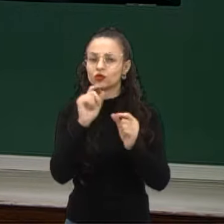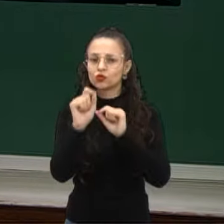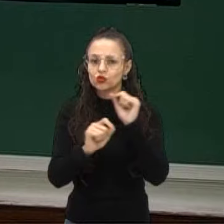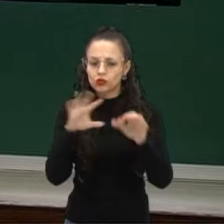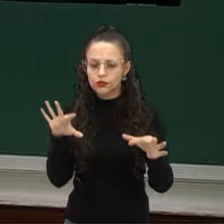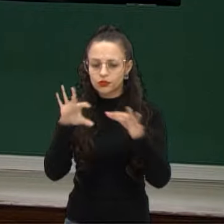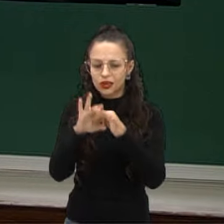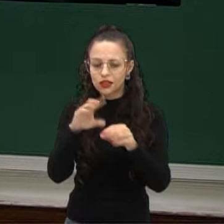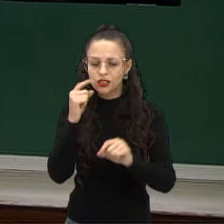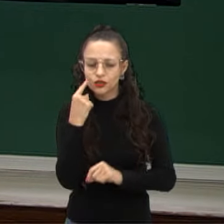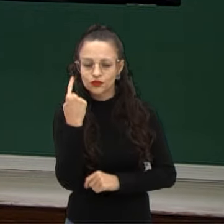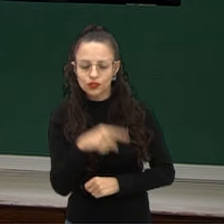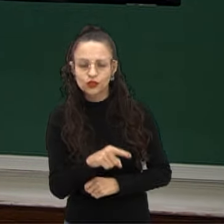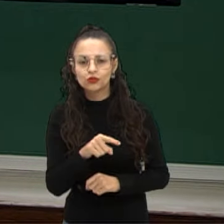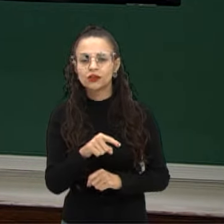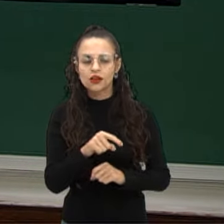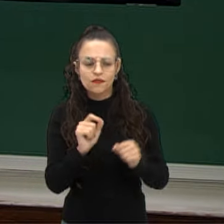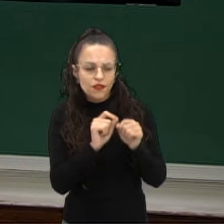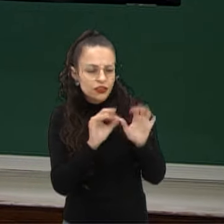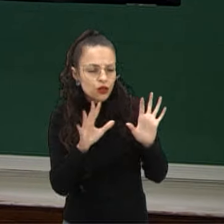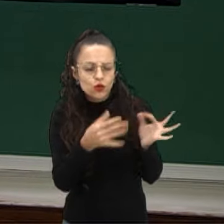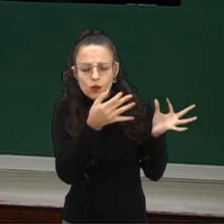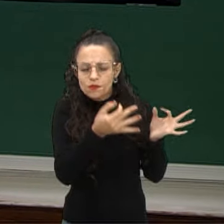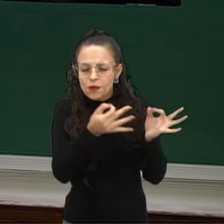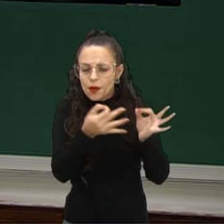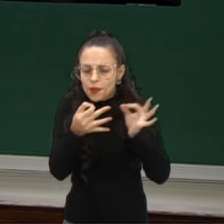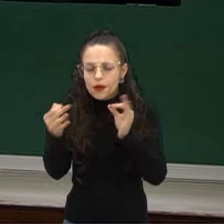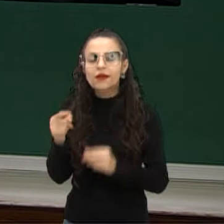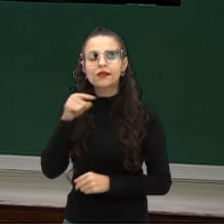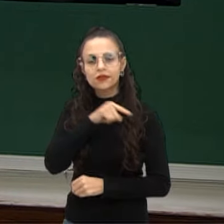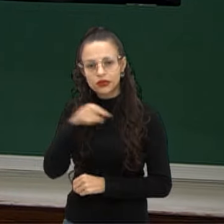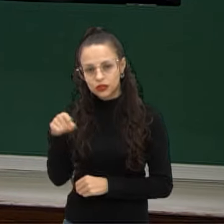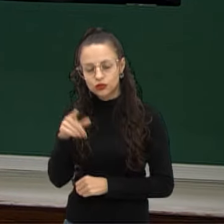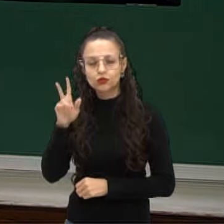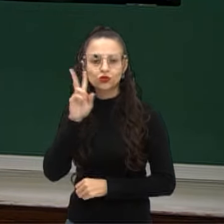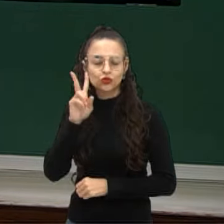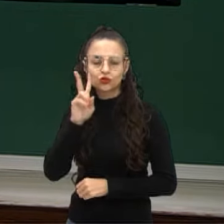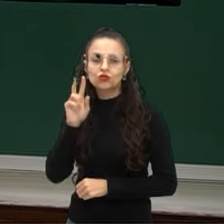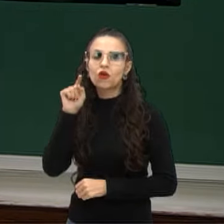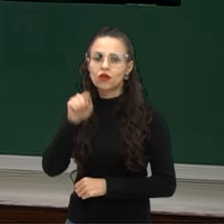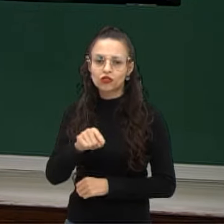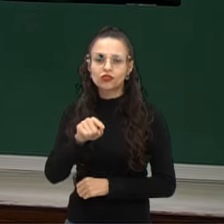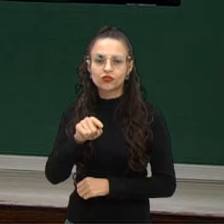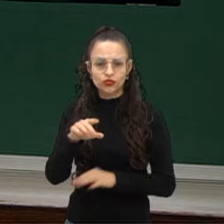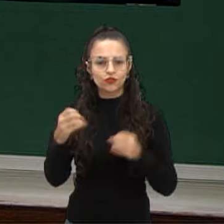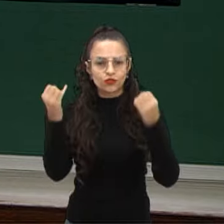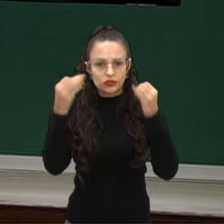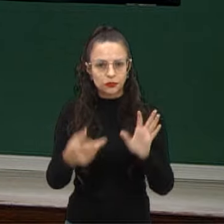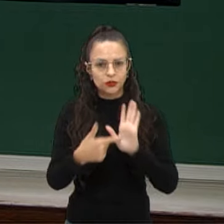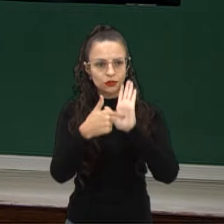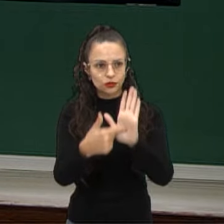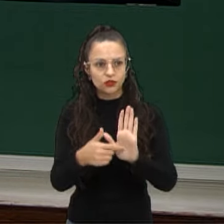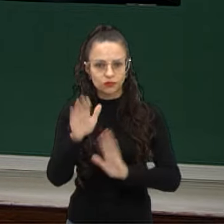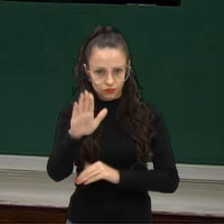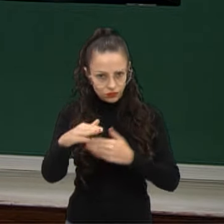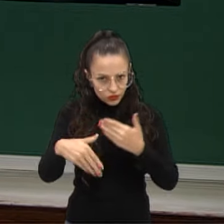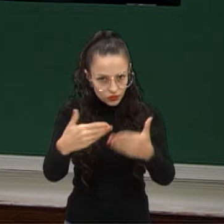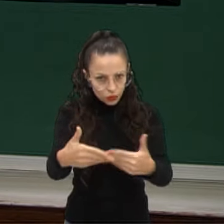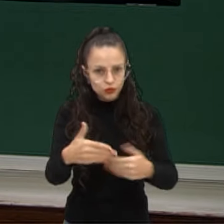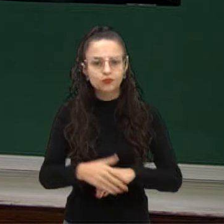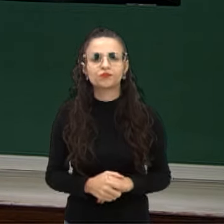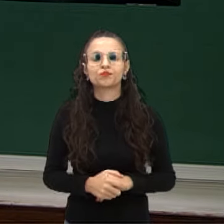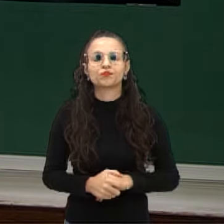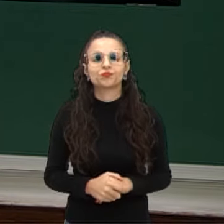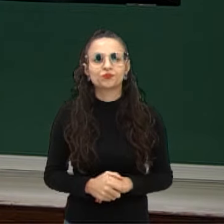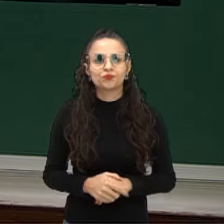Que se achava, que fazia de tudo perfeito, né? E essa história de Mil e Uma Noites a gente vai comentar um pouquinho aqui, ó, mas logo depois da